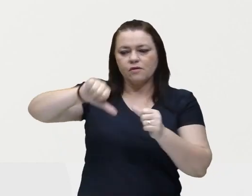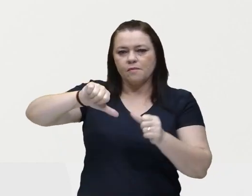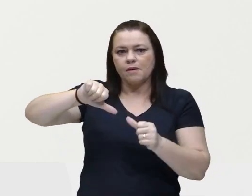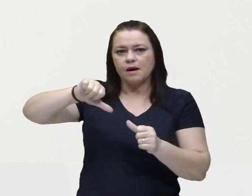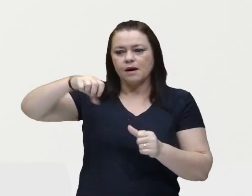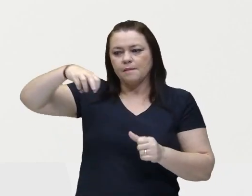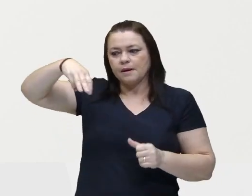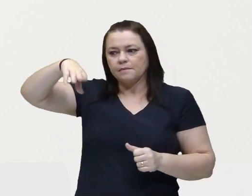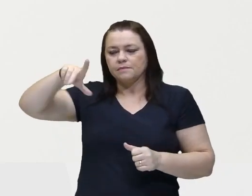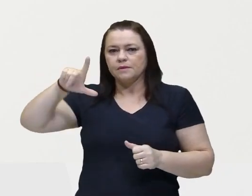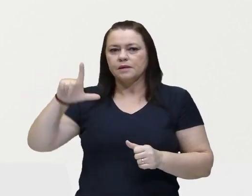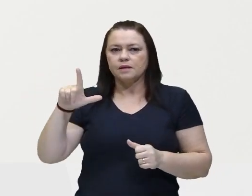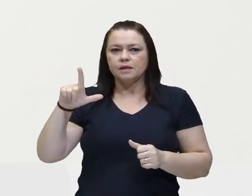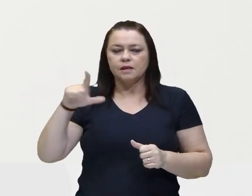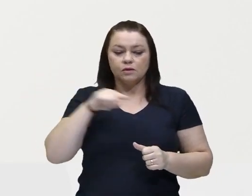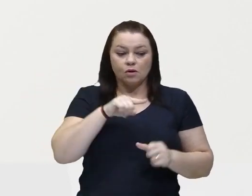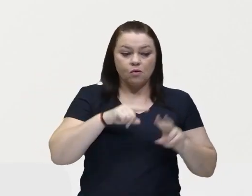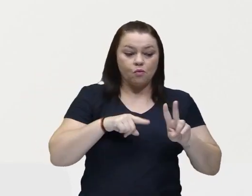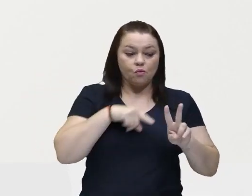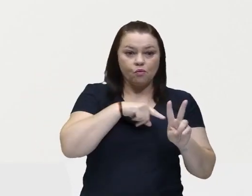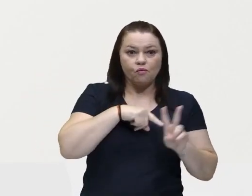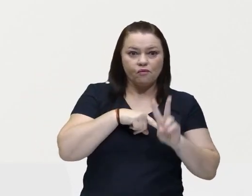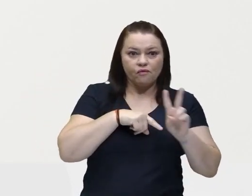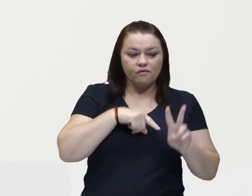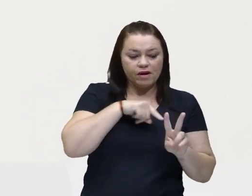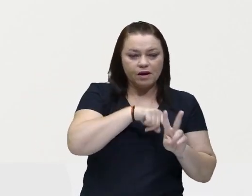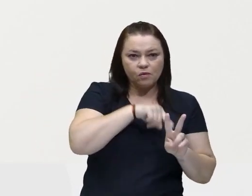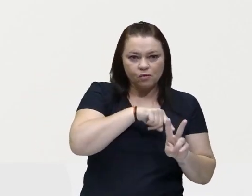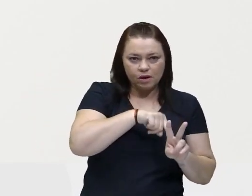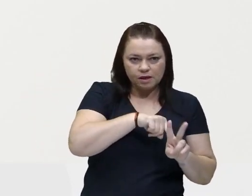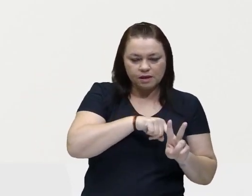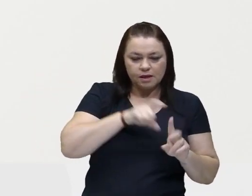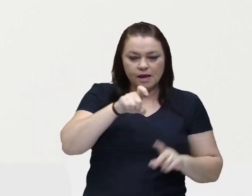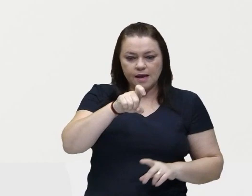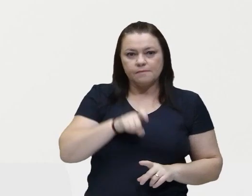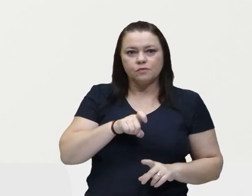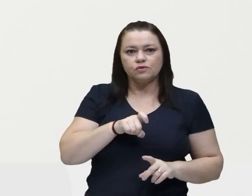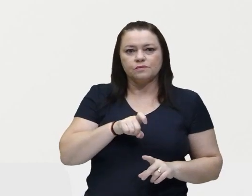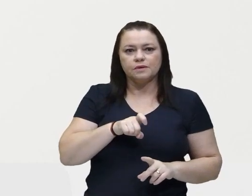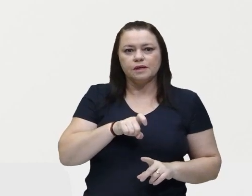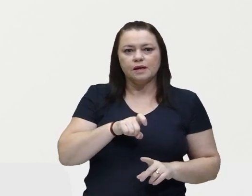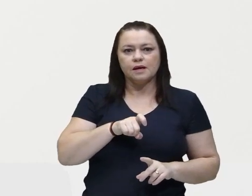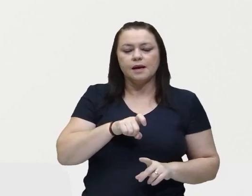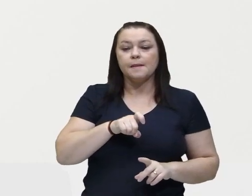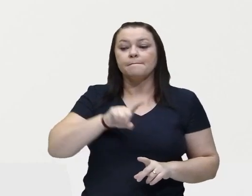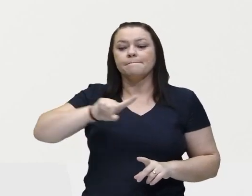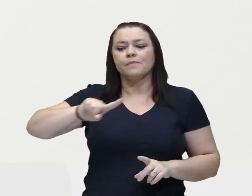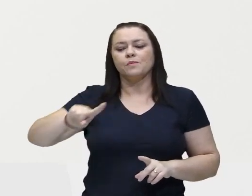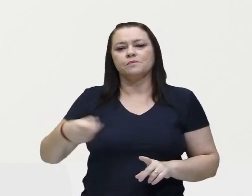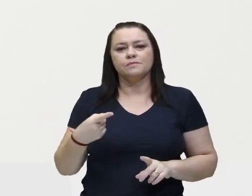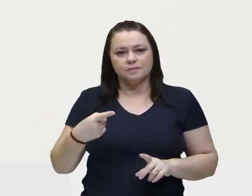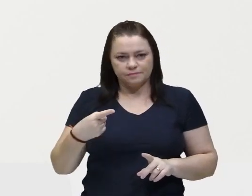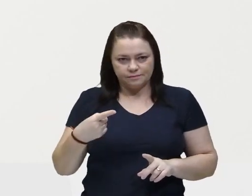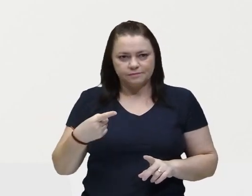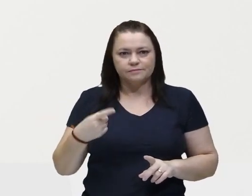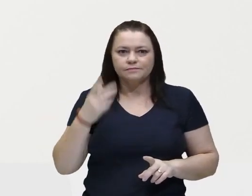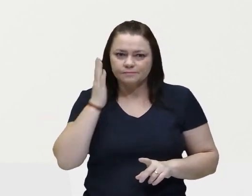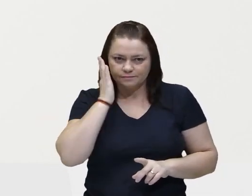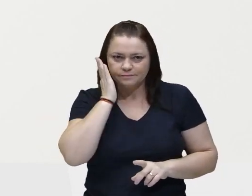devemos pegar esse valor que está em litro e multiplicar ele por